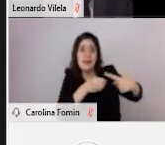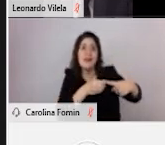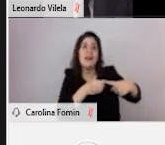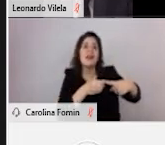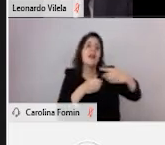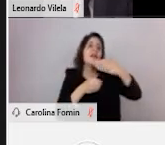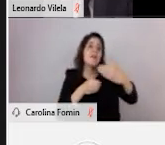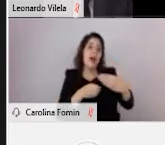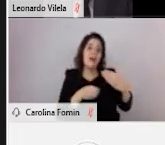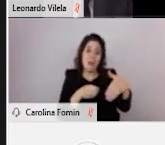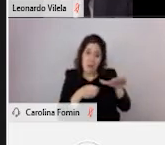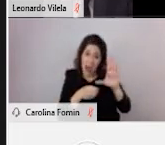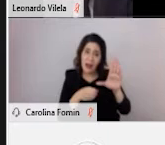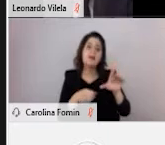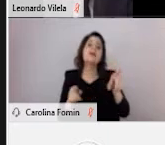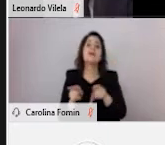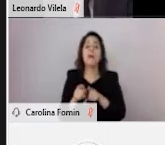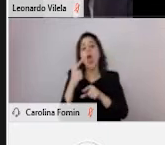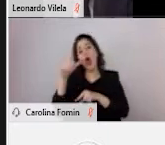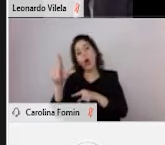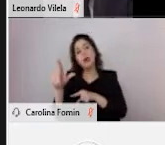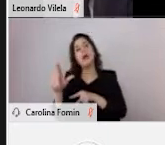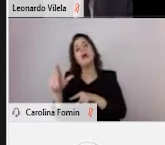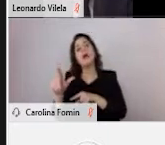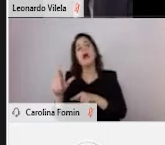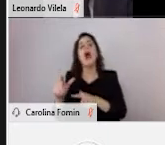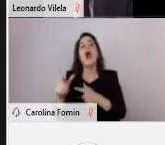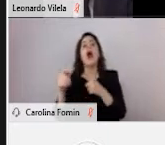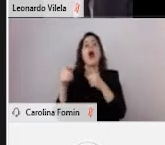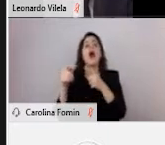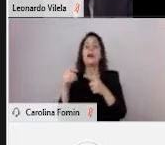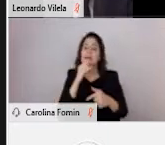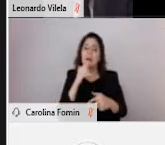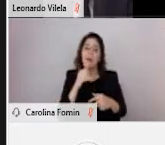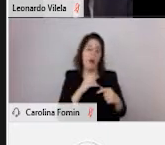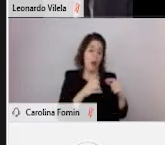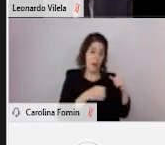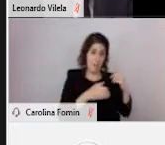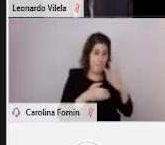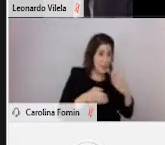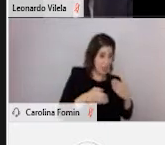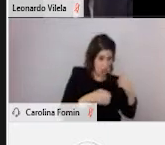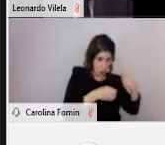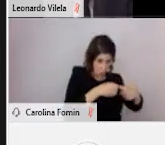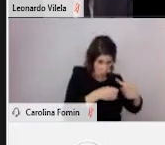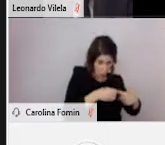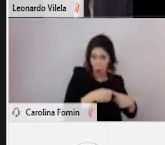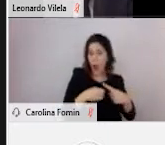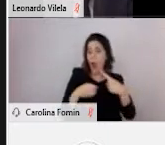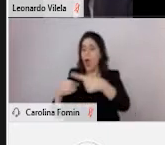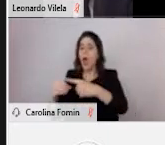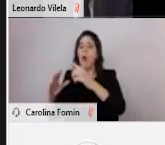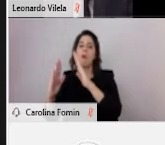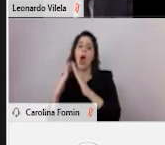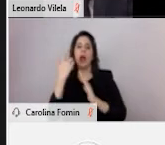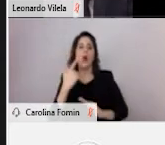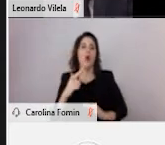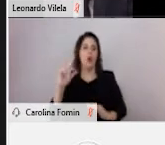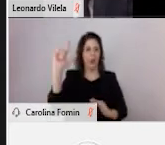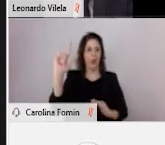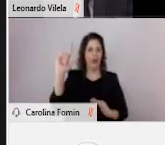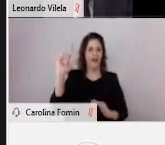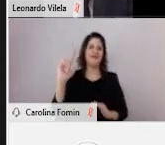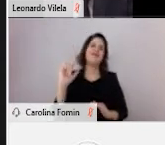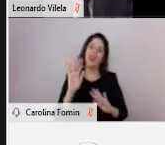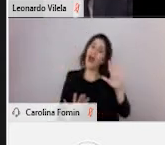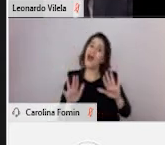a comarca onde eventualmente o paciente reside. E isso nos permite observar que